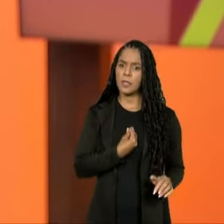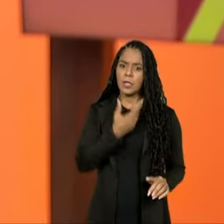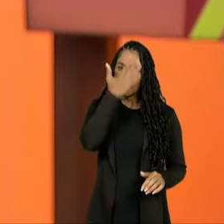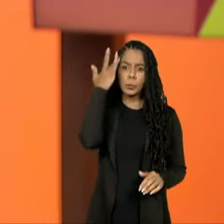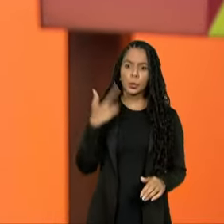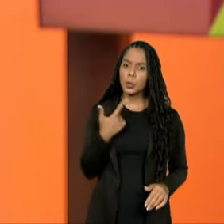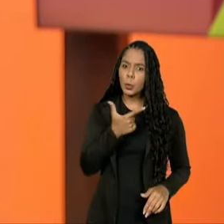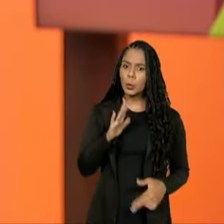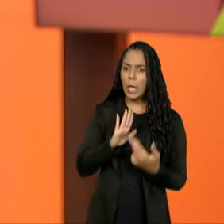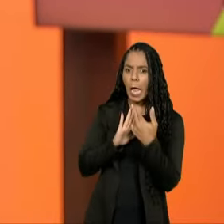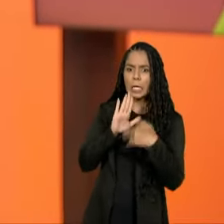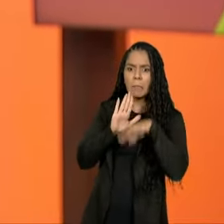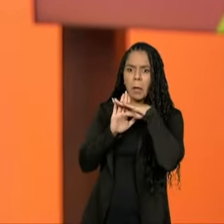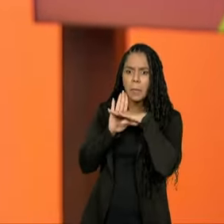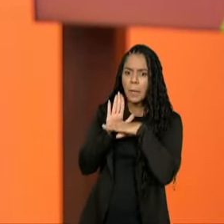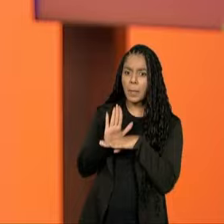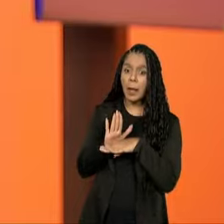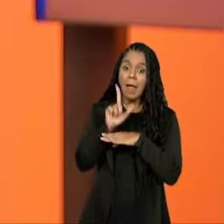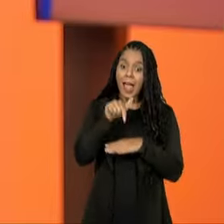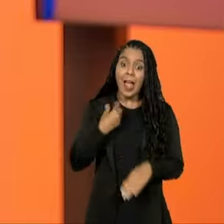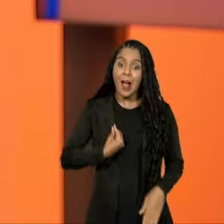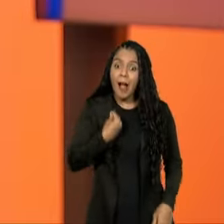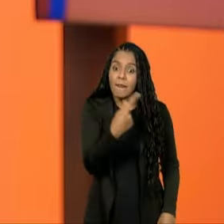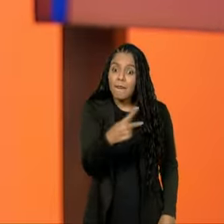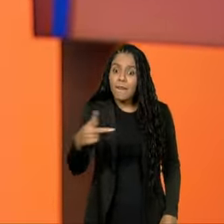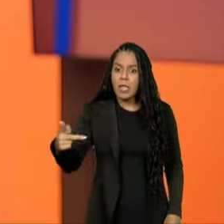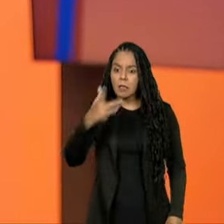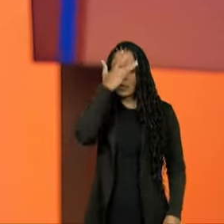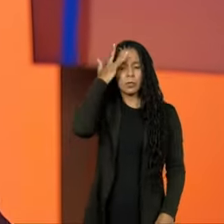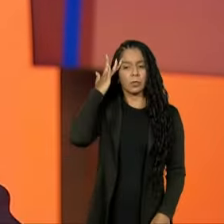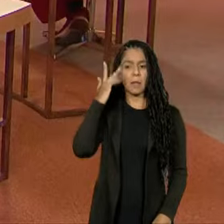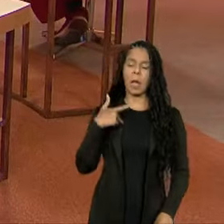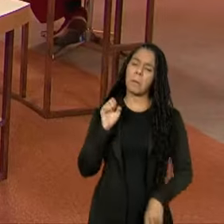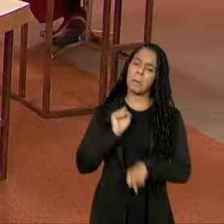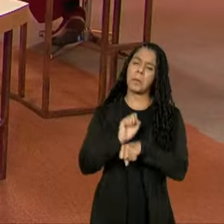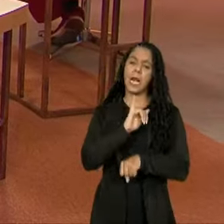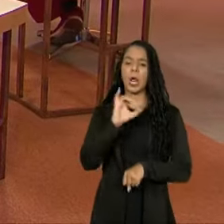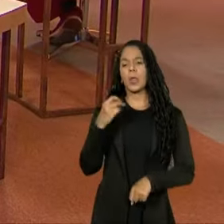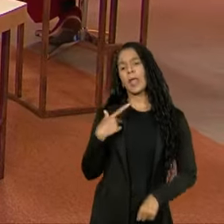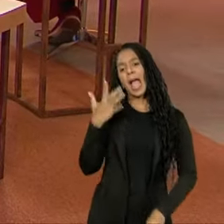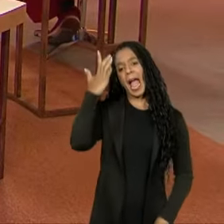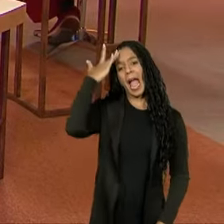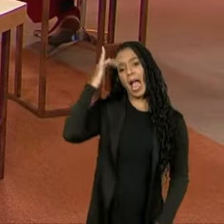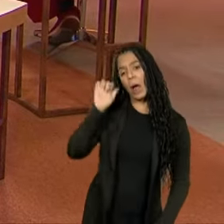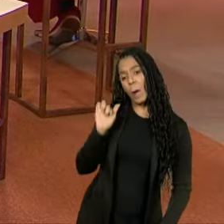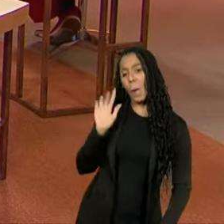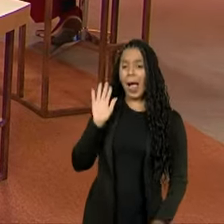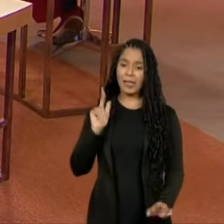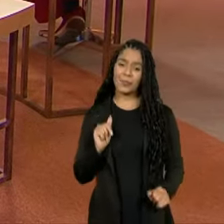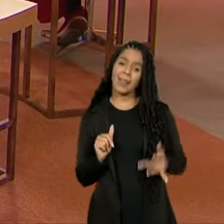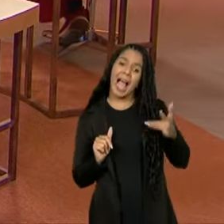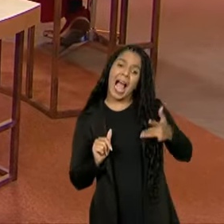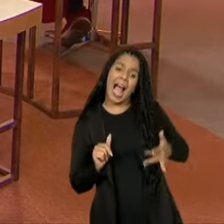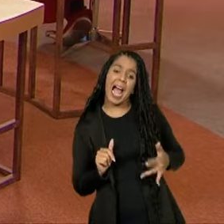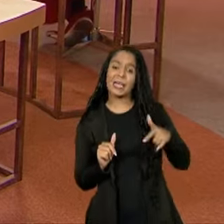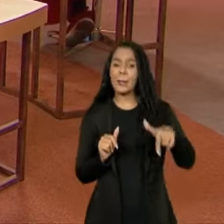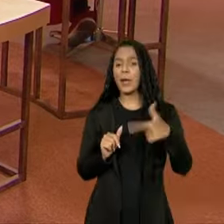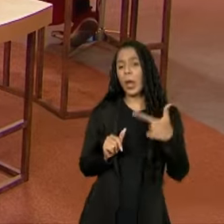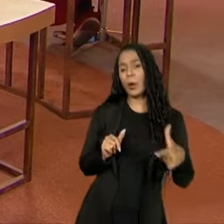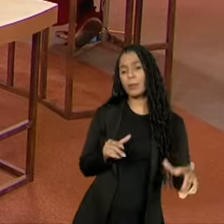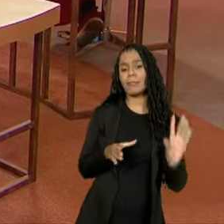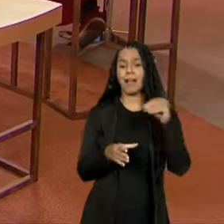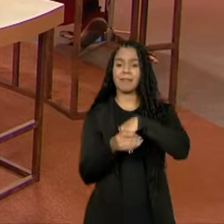roteiro. A vida das pessoas é a vida das pessoas. Tem que parar com esse negócio de... Ah, mas eu acho que fulano de cal... Ai, que pena que fulano não tem